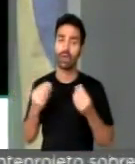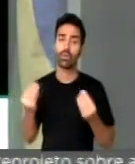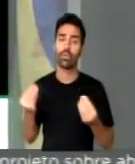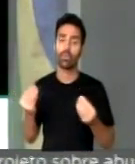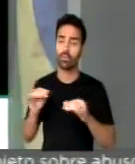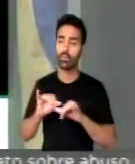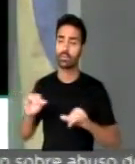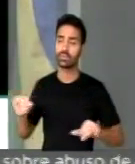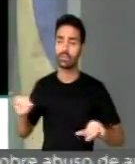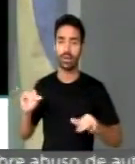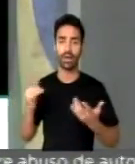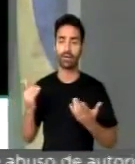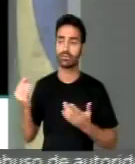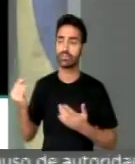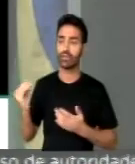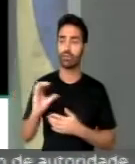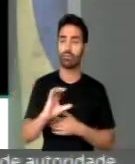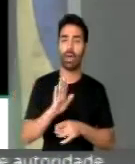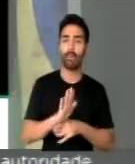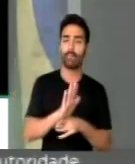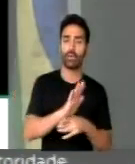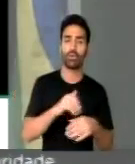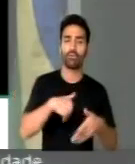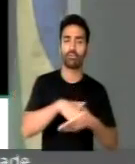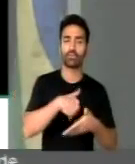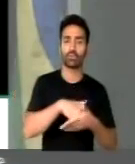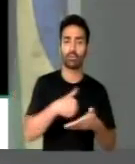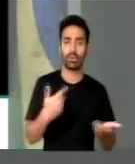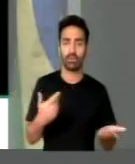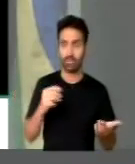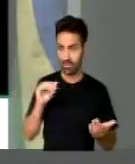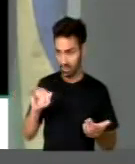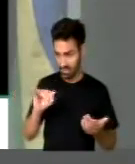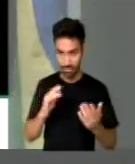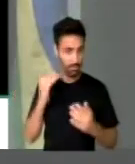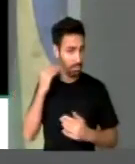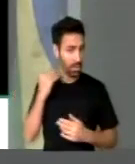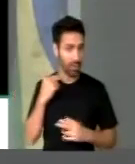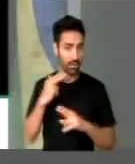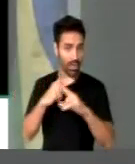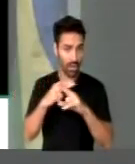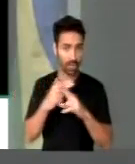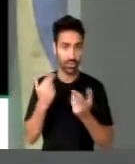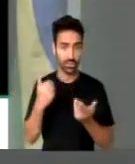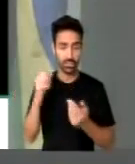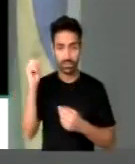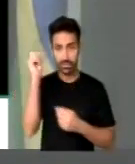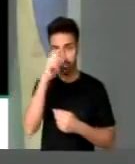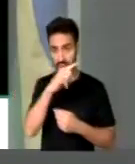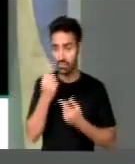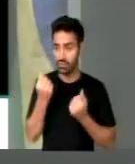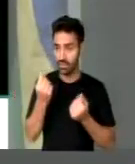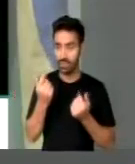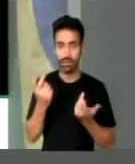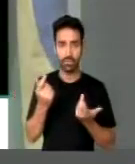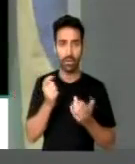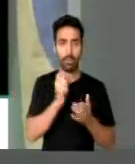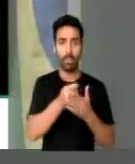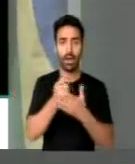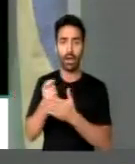para vários times de futebol. Se a Caixa está com muitas dificuldades, não dá para ficar patrocinando centenas de